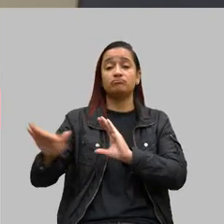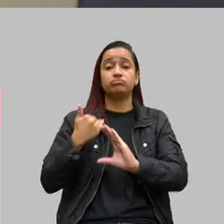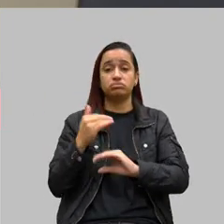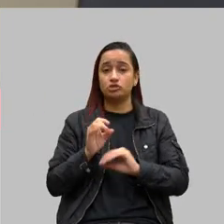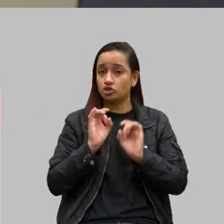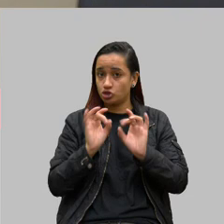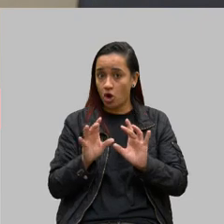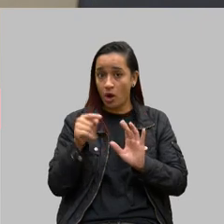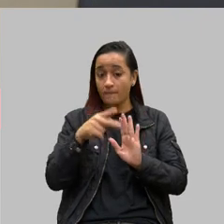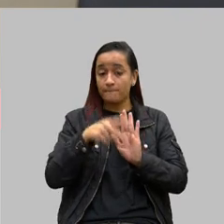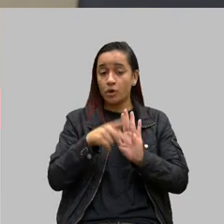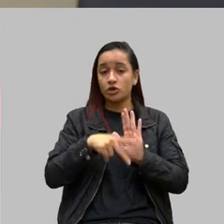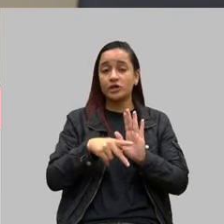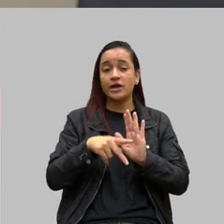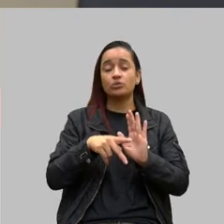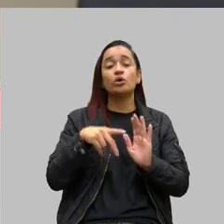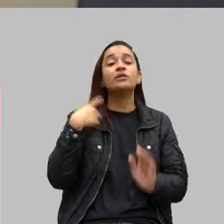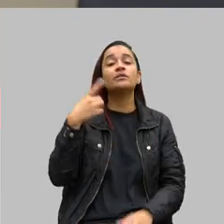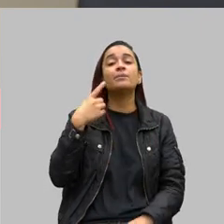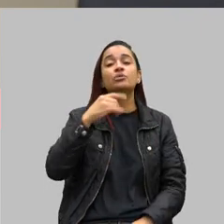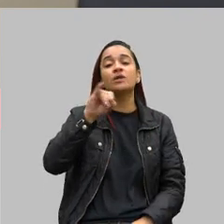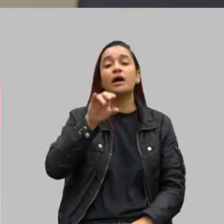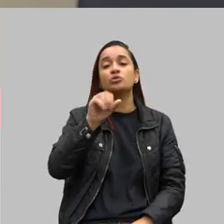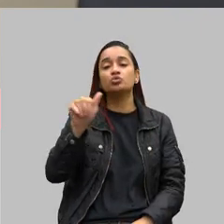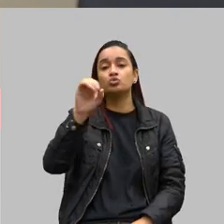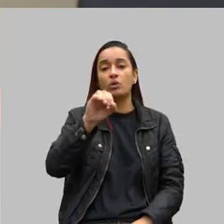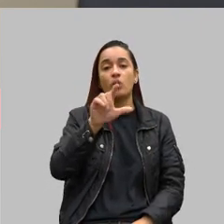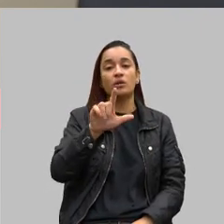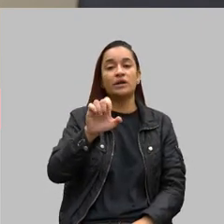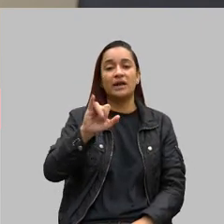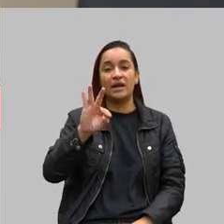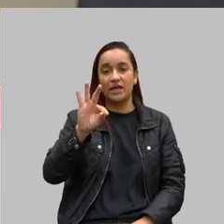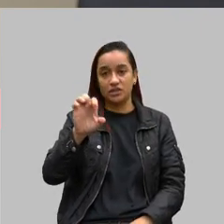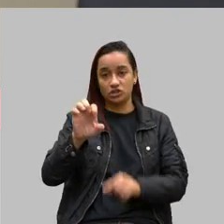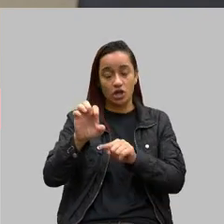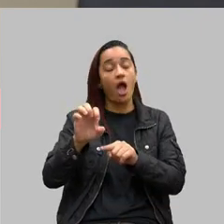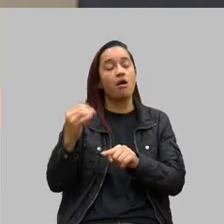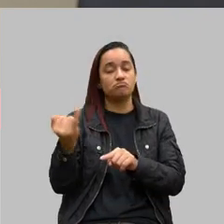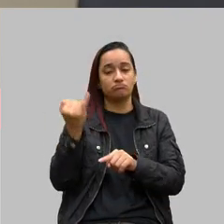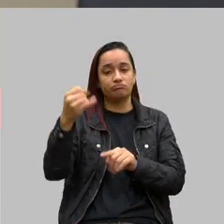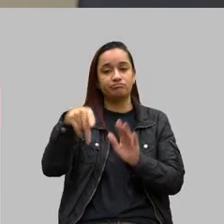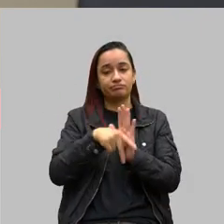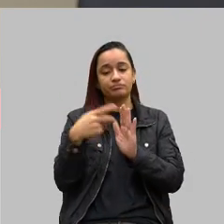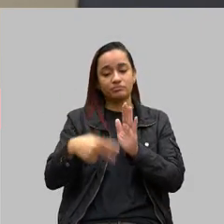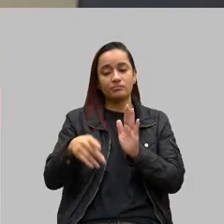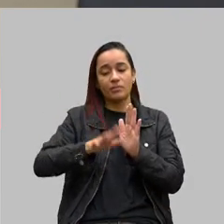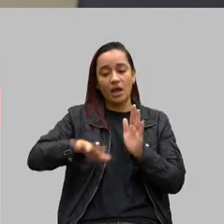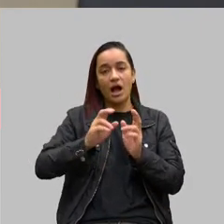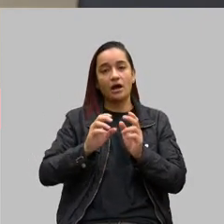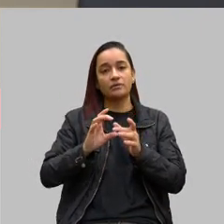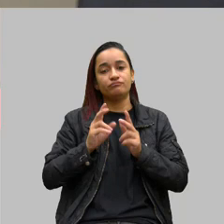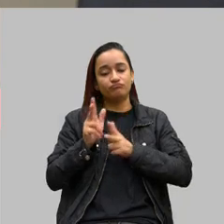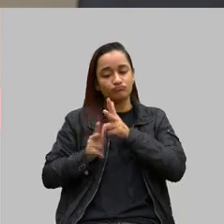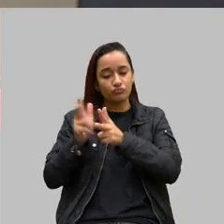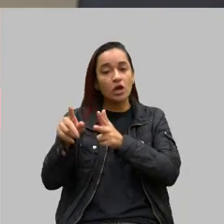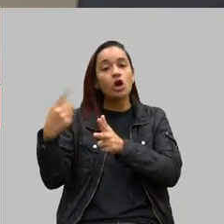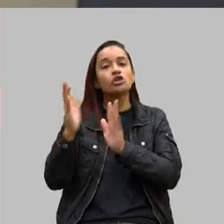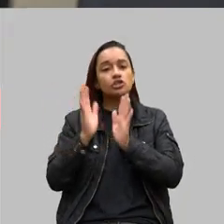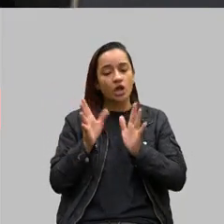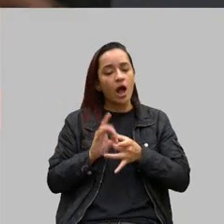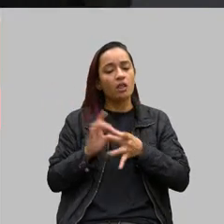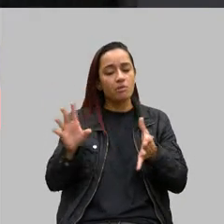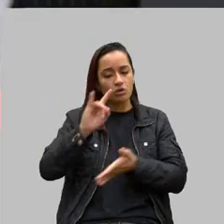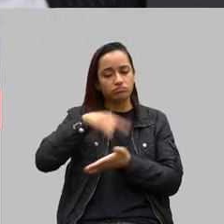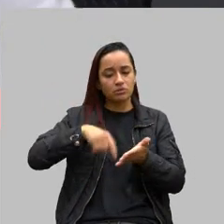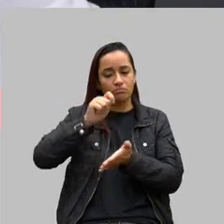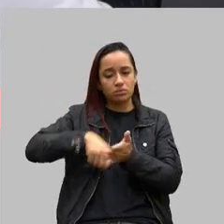pelo pelo ex-deputado João Leite que é um grande entusiasta do setor eh ferroviário né a gente já autorizou também junto a ntt A Gente Tem trabalhado